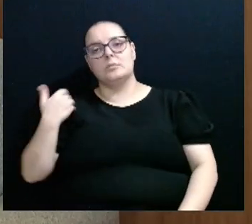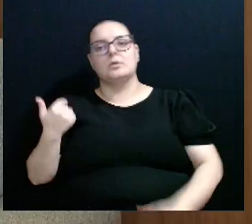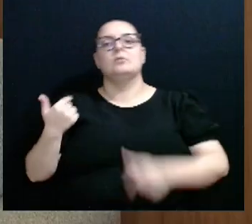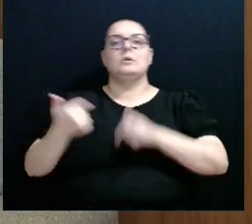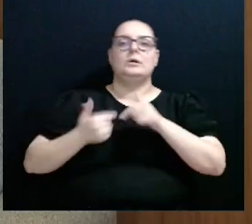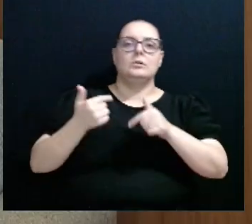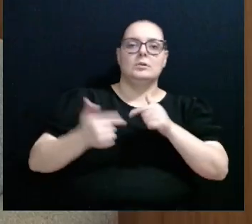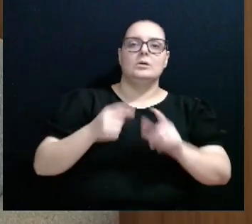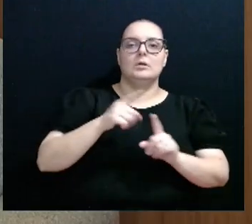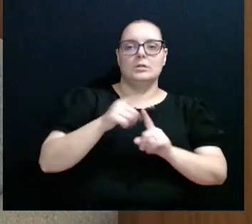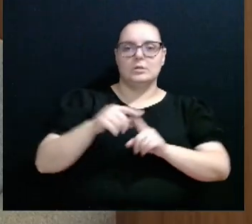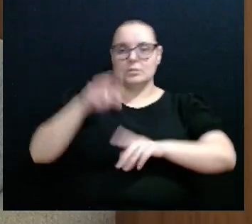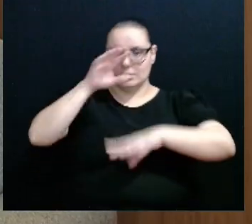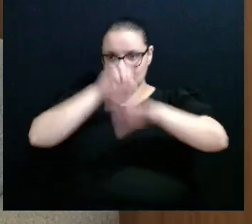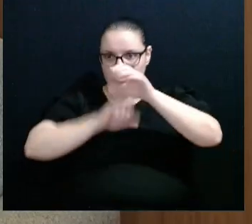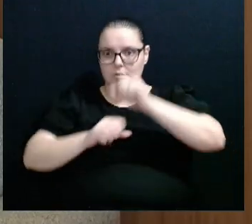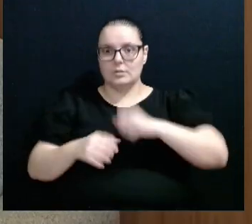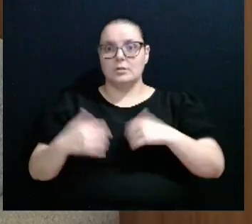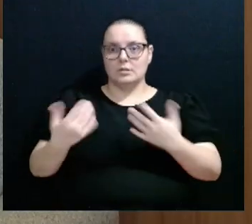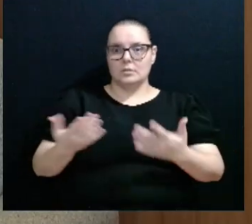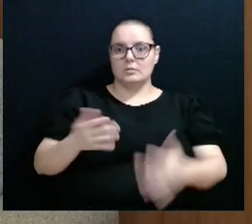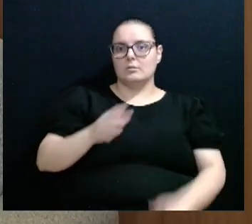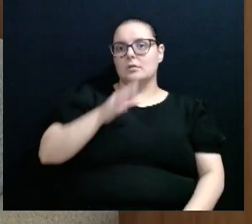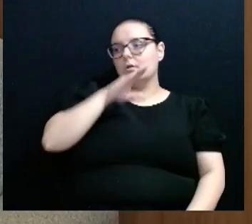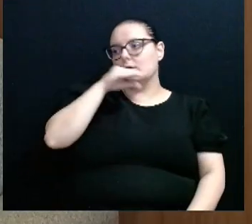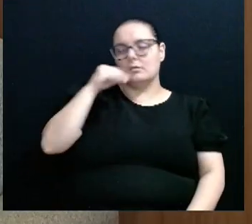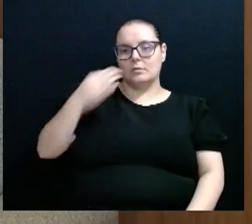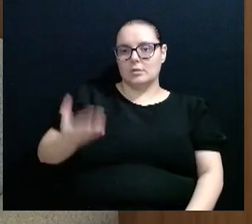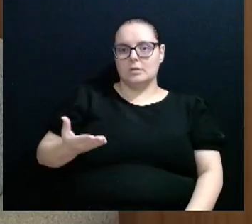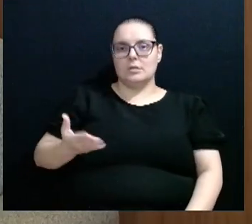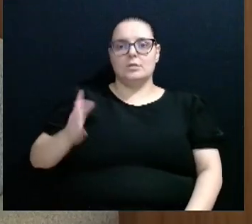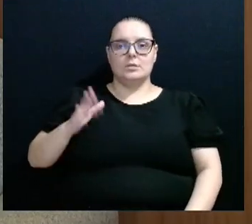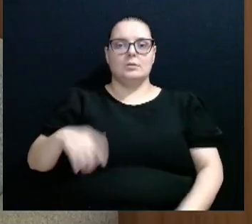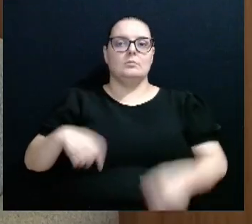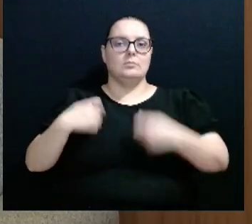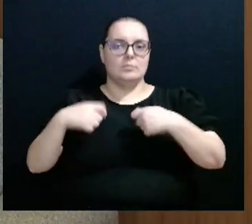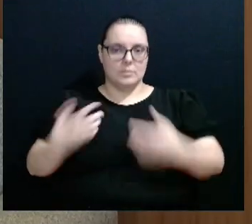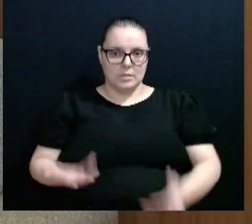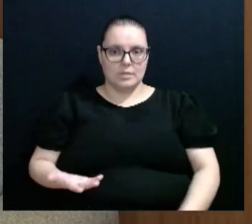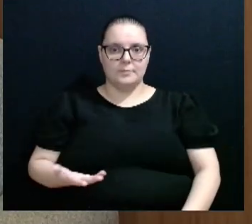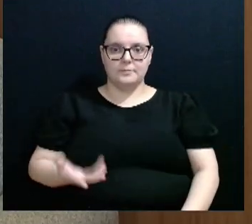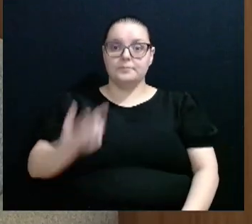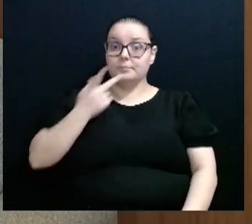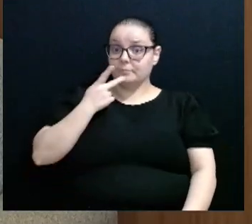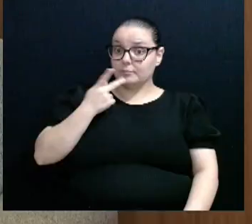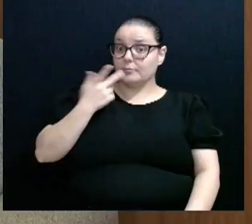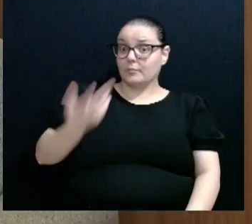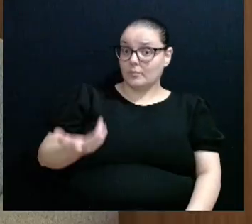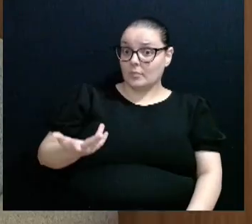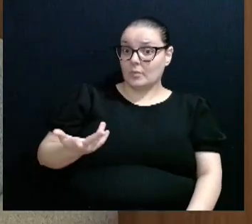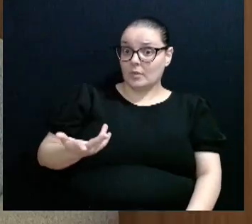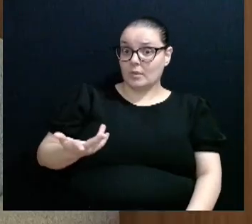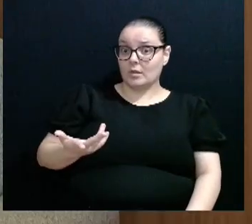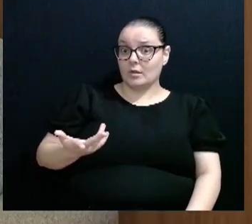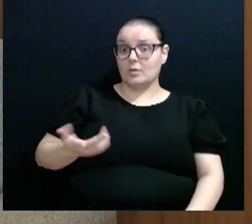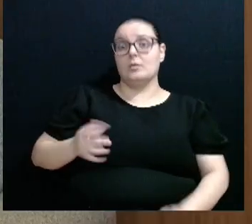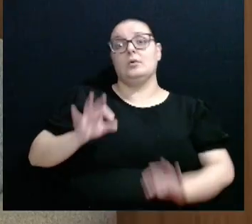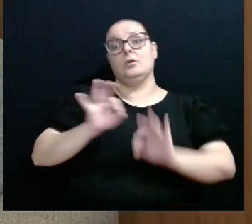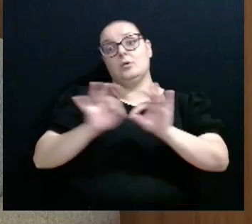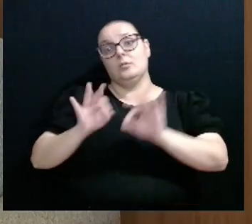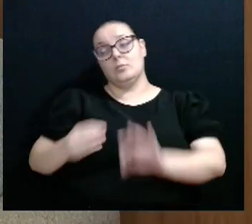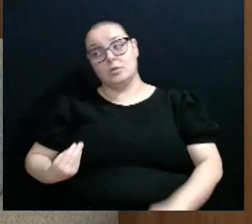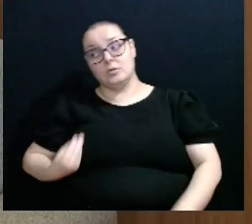aprendizado. Então, um adolescente já é necessário que a gente fale, né, comece a falar para ele sobre projetos de vida, sobre o